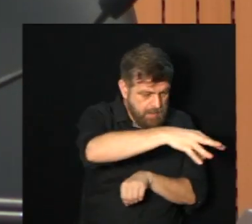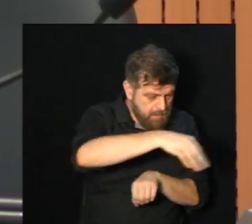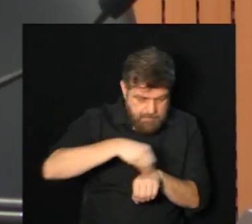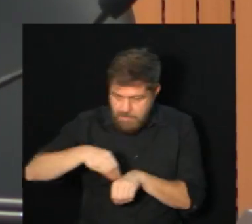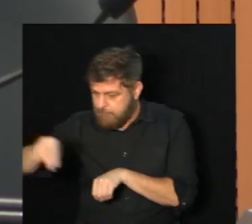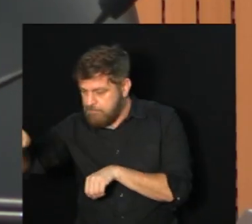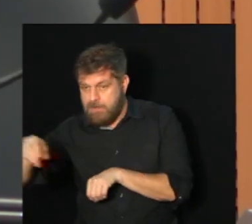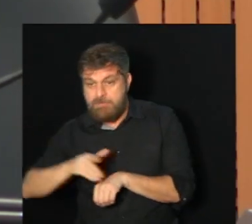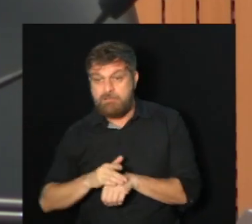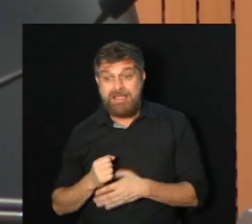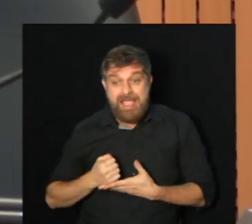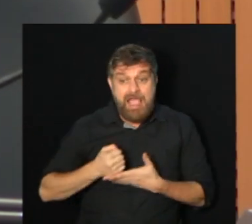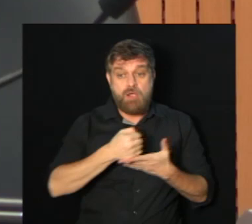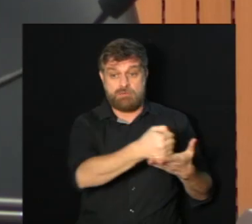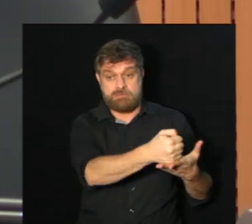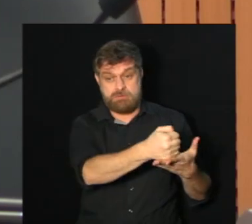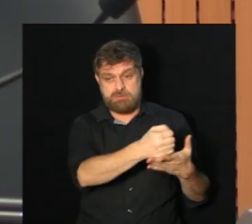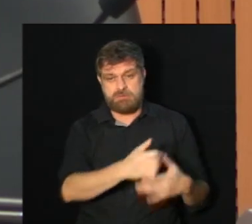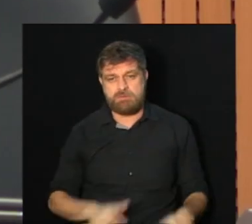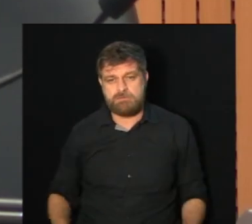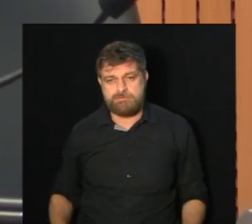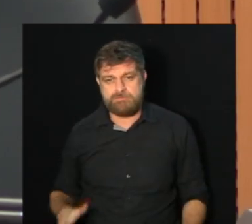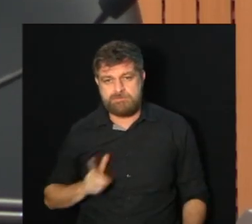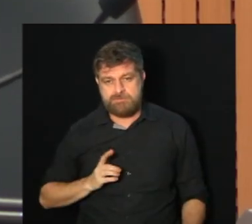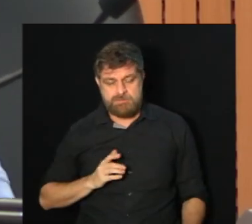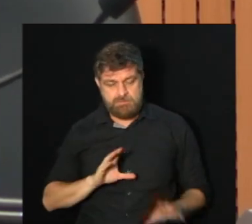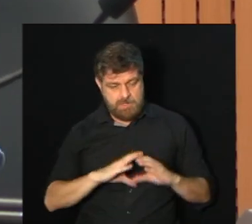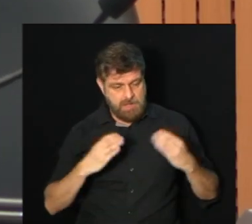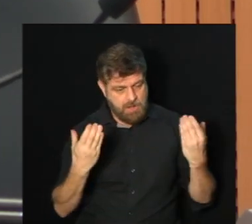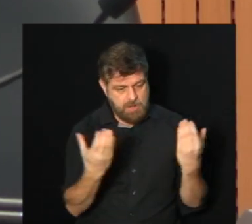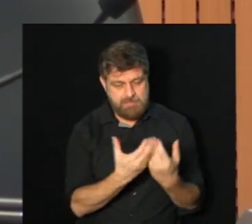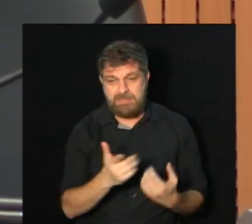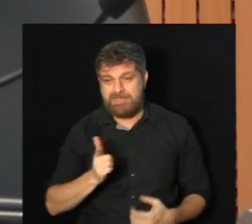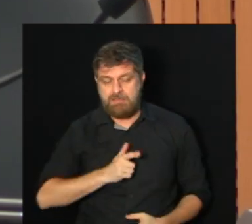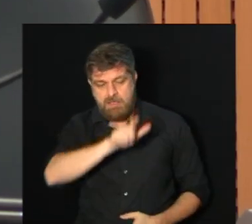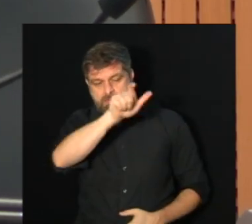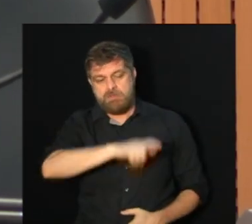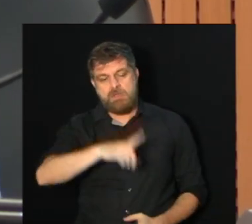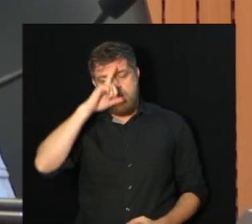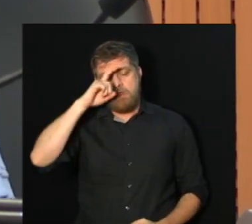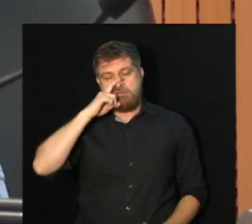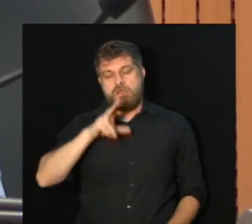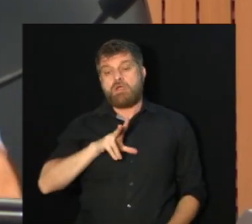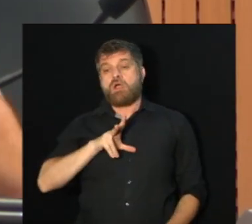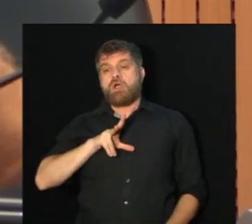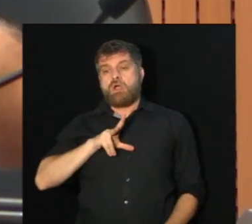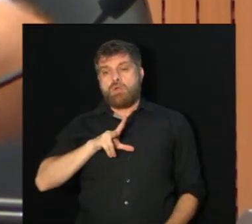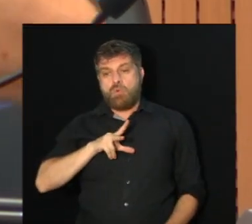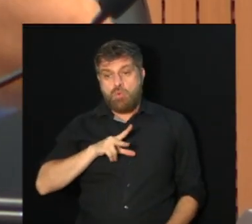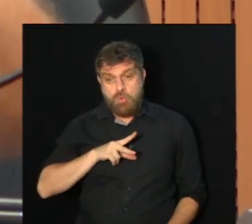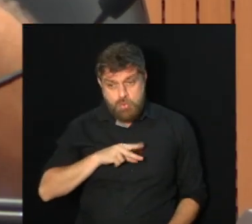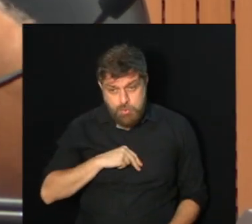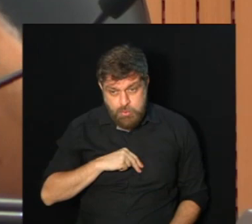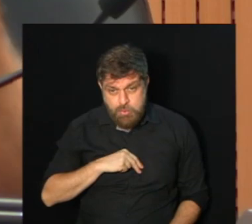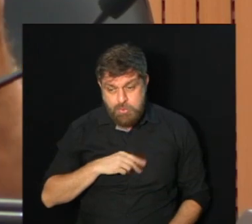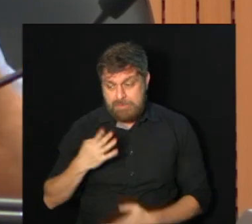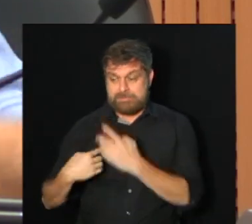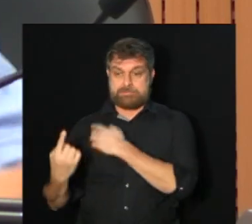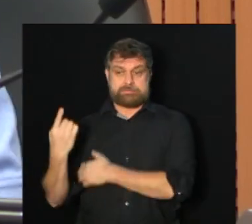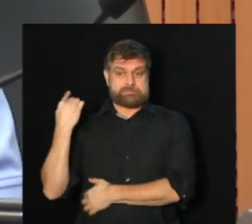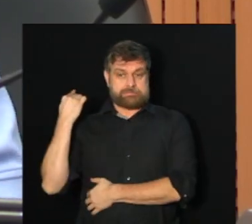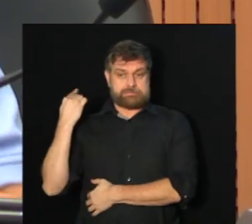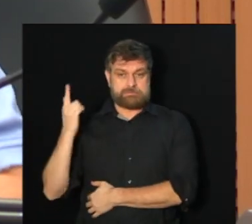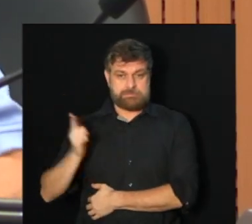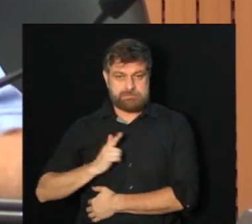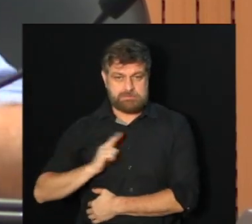ou seja, foi um auxílio à comunidade e deixou uma pessoa mais tranquila. Isso no tempo passado tinha outro tipo